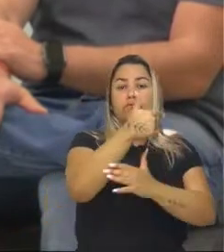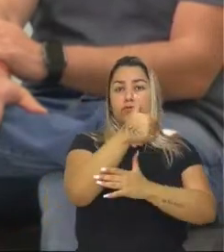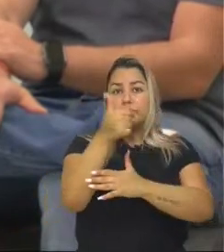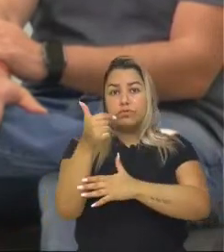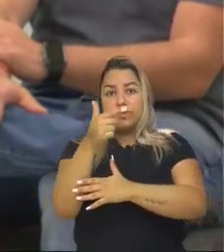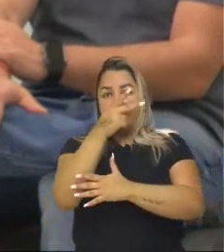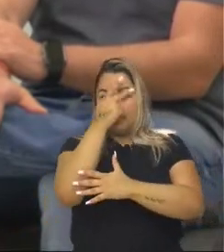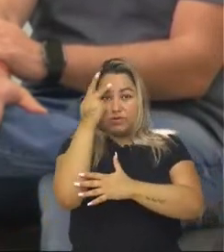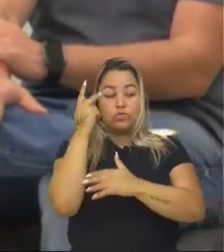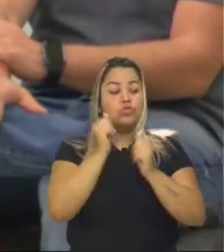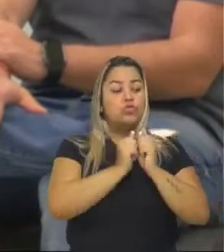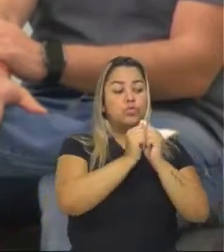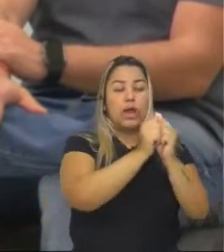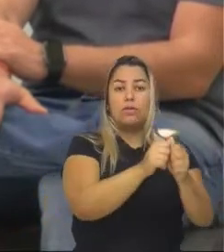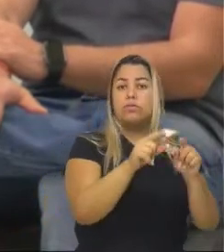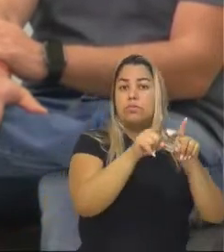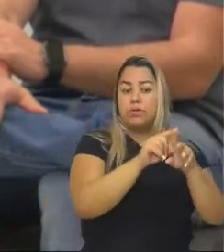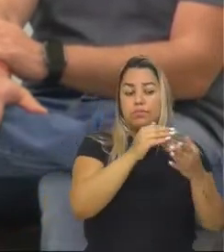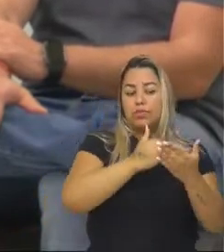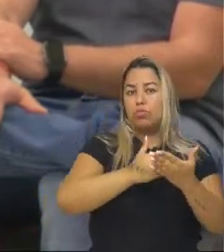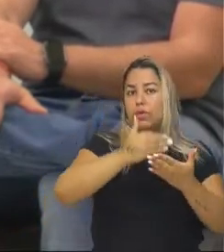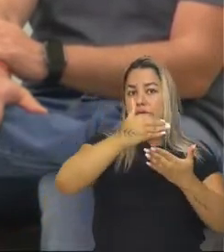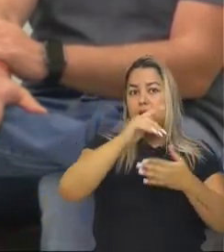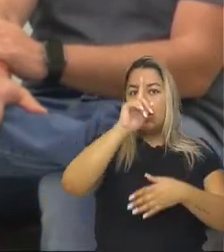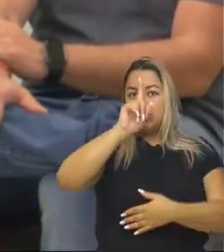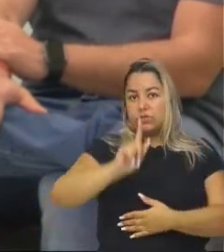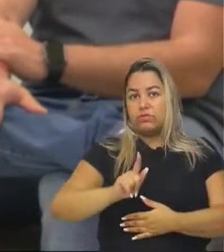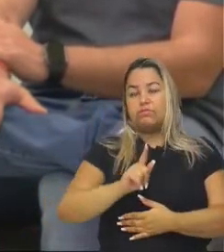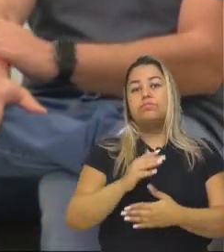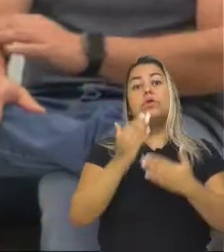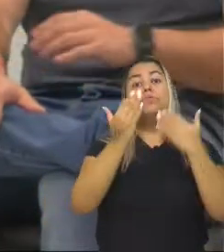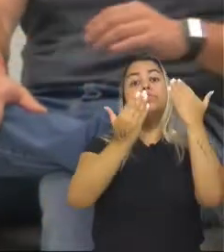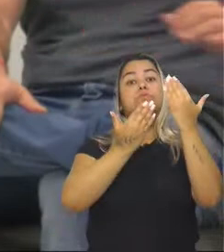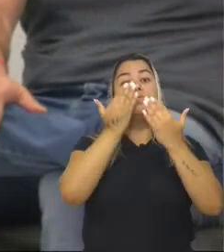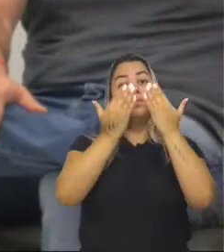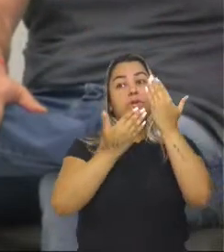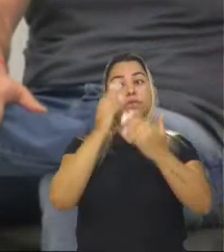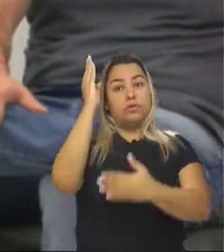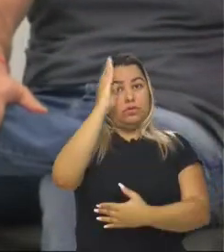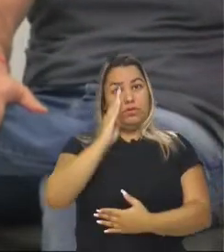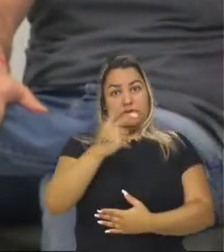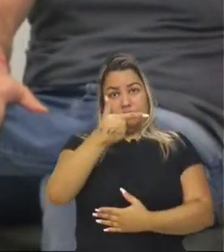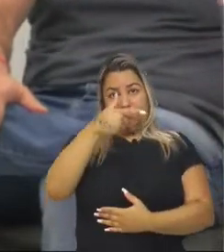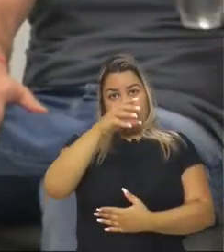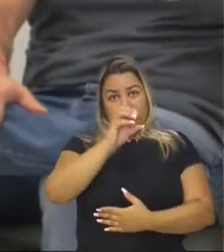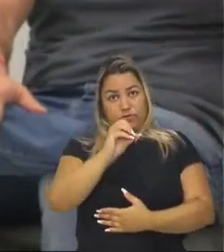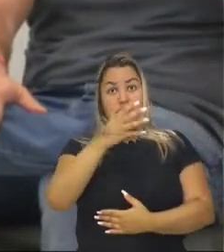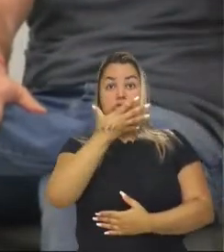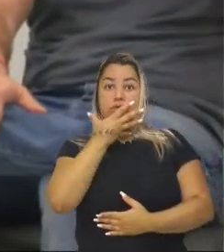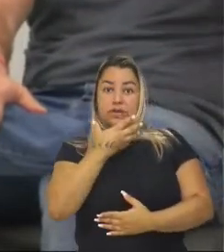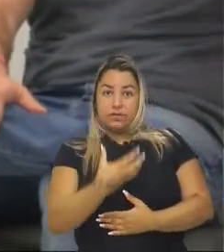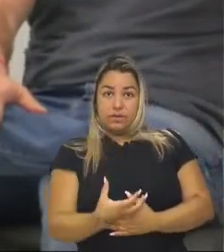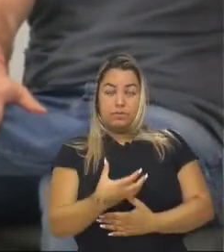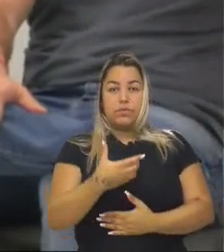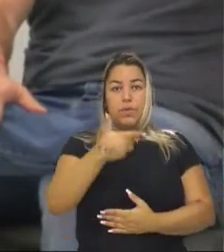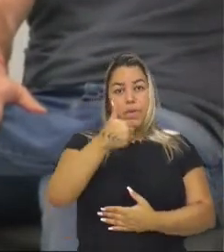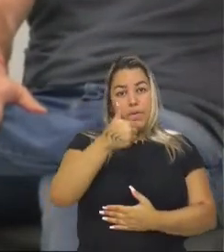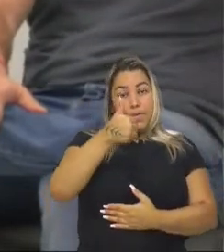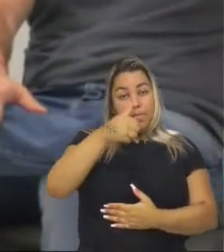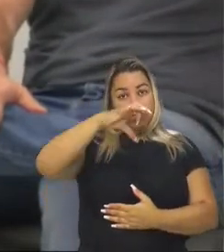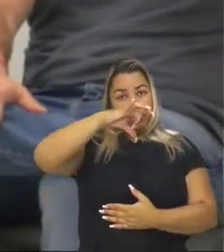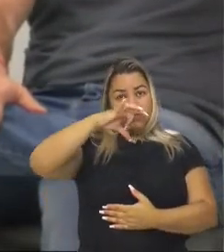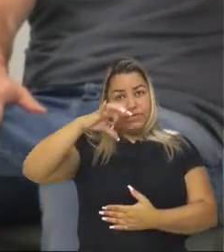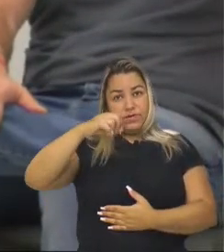se juntaram aqui para começar a gestão da psicologia brasileira foi no dia 20 de